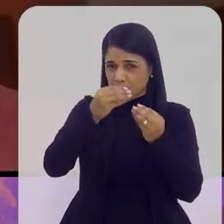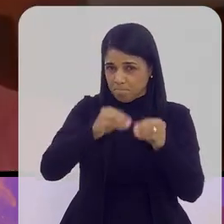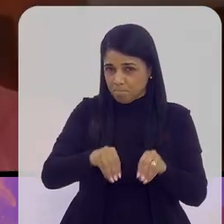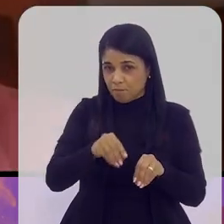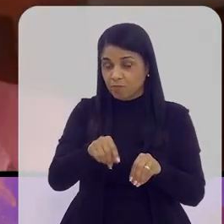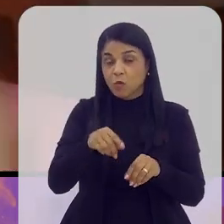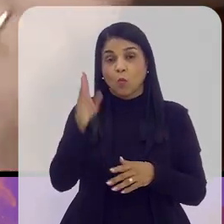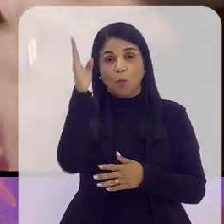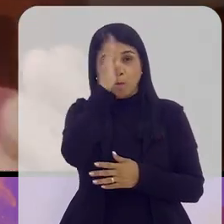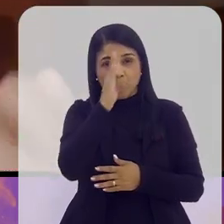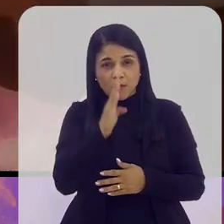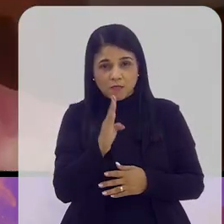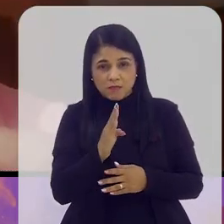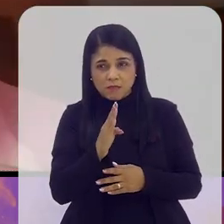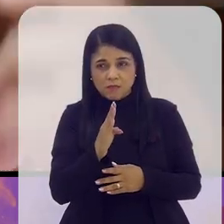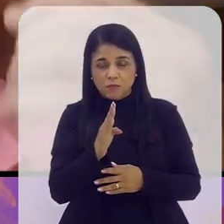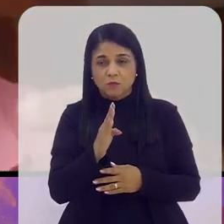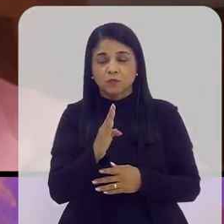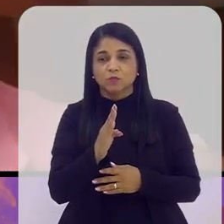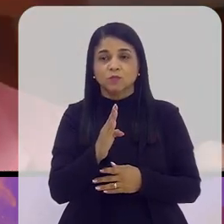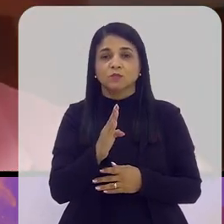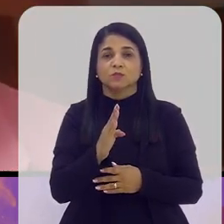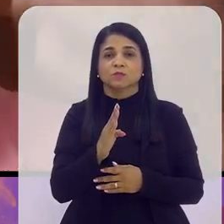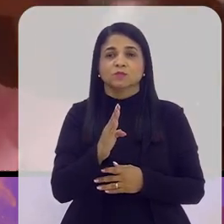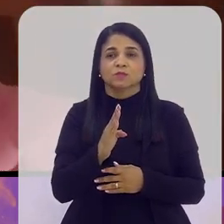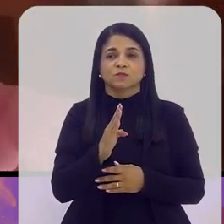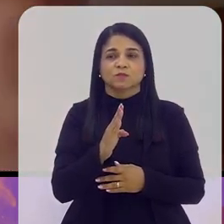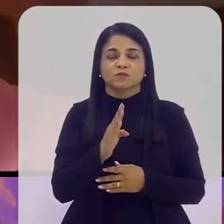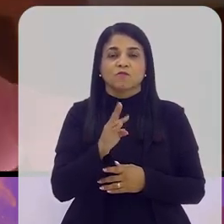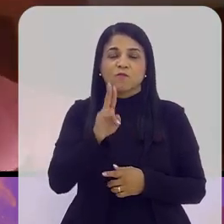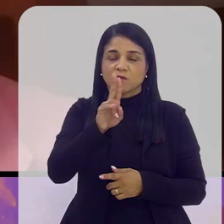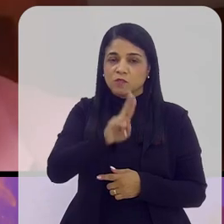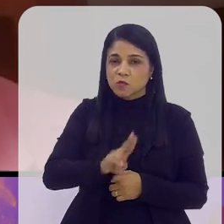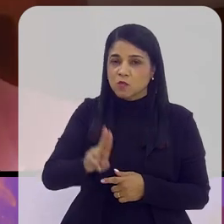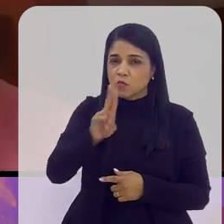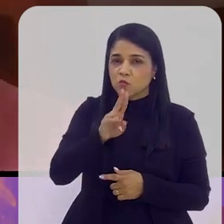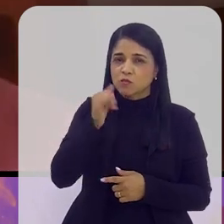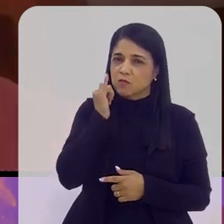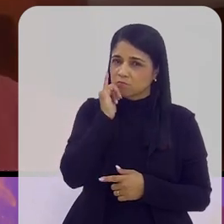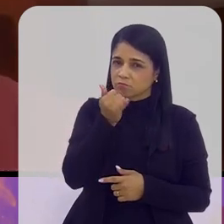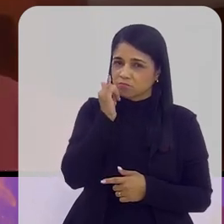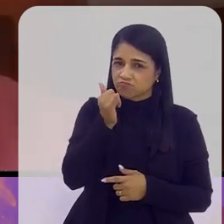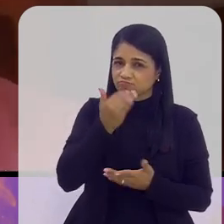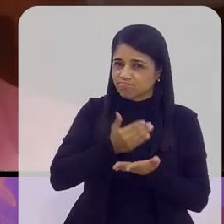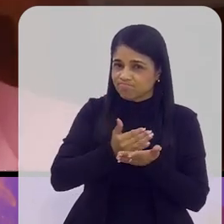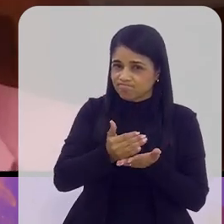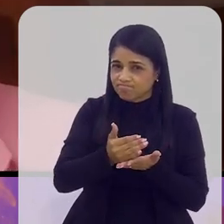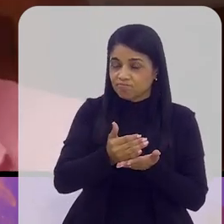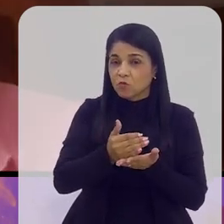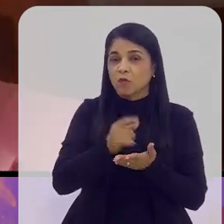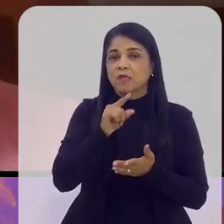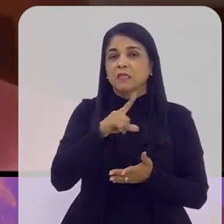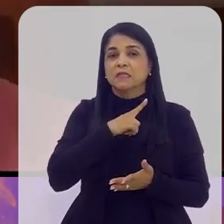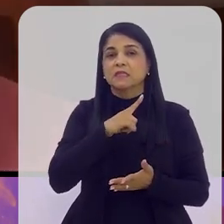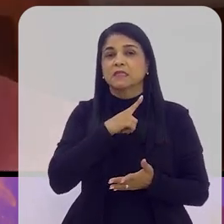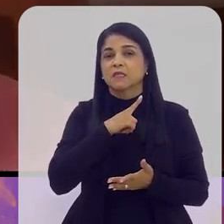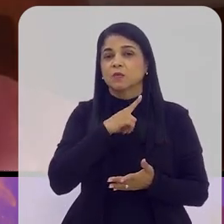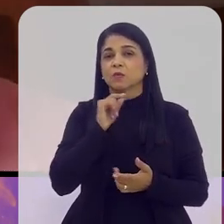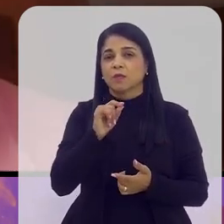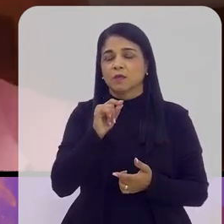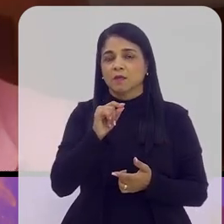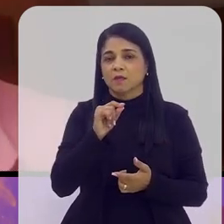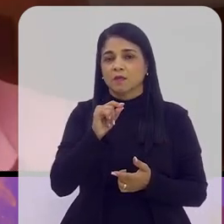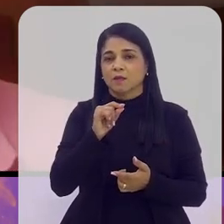cultura. O Brasil se notabilizou, e aí eu vou fazer uso da sua narrativa inicial, por sempre ter